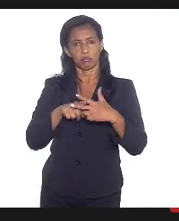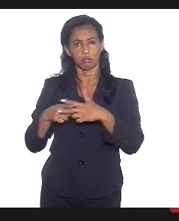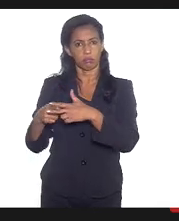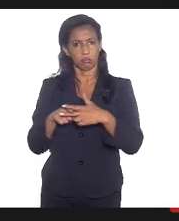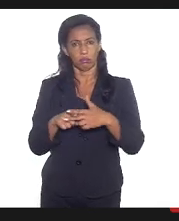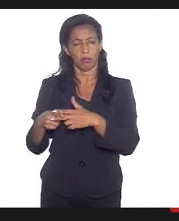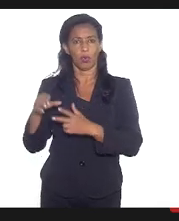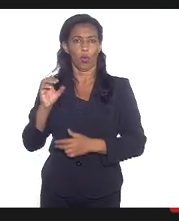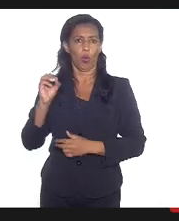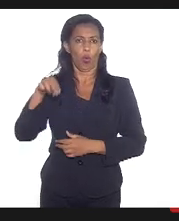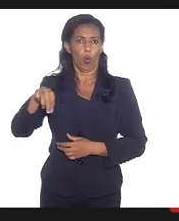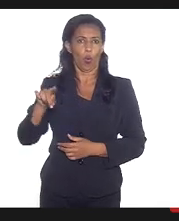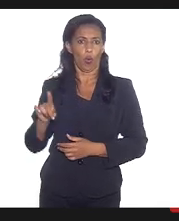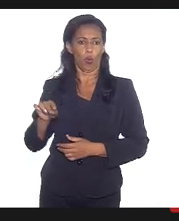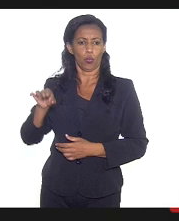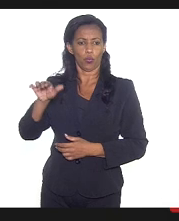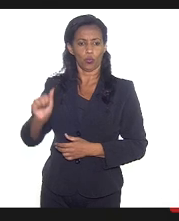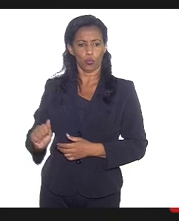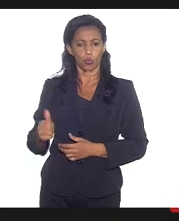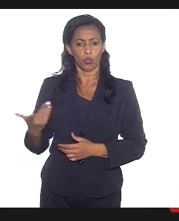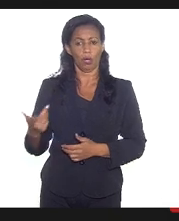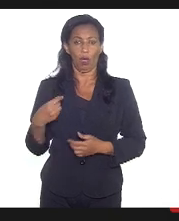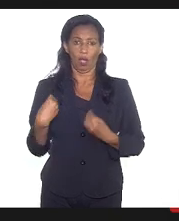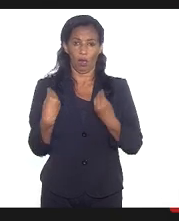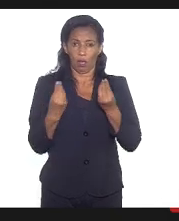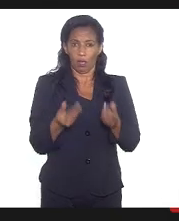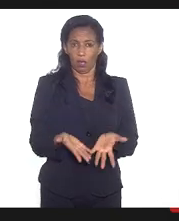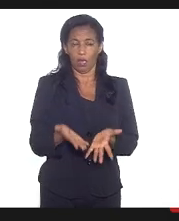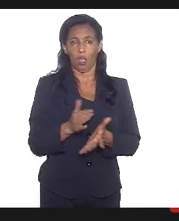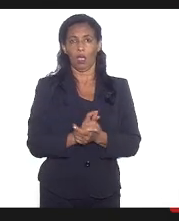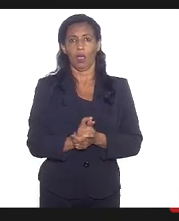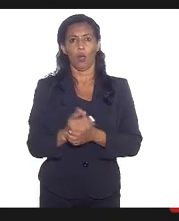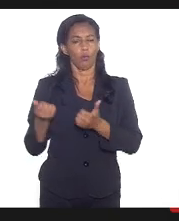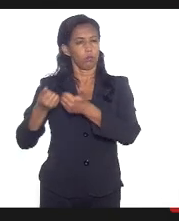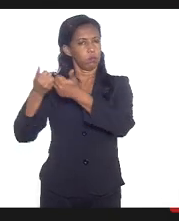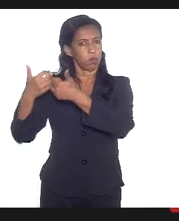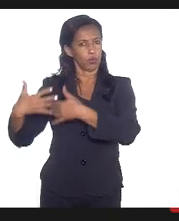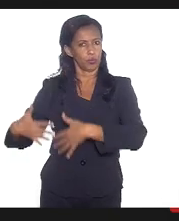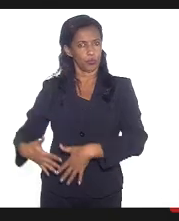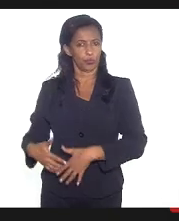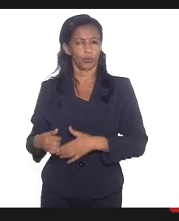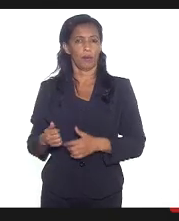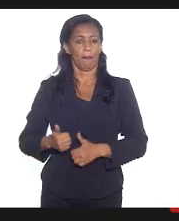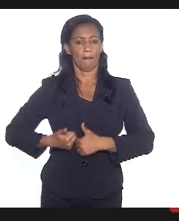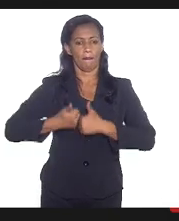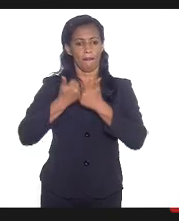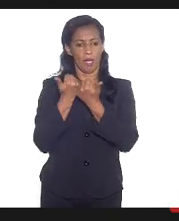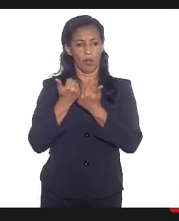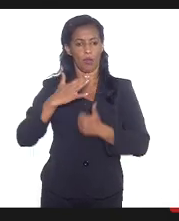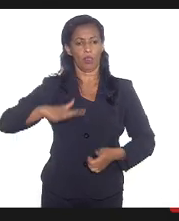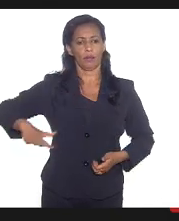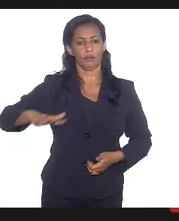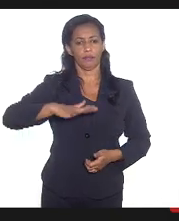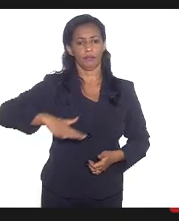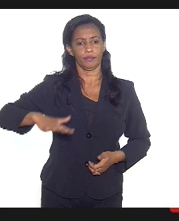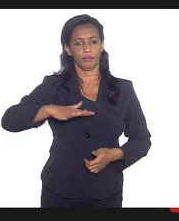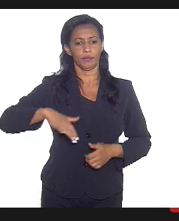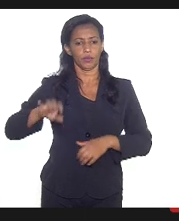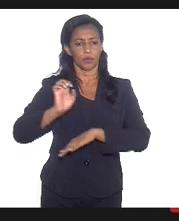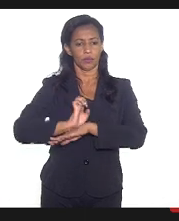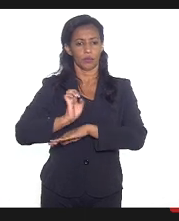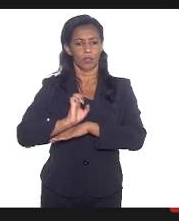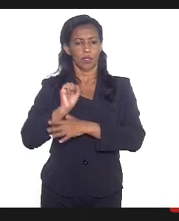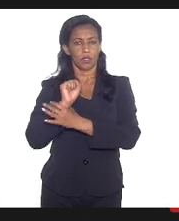que, é claro, a sonegação tributária ela traz um prejuízo para o ambiente competitivo. Melhora no ambiente de negócios do Estado,